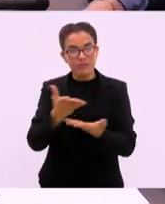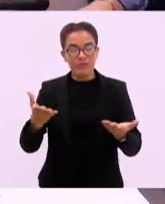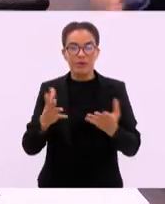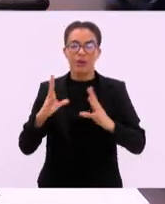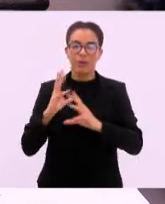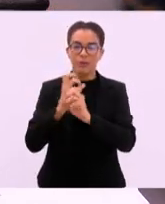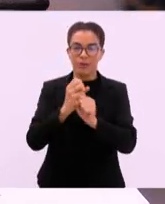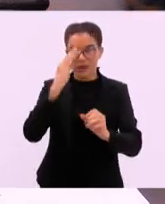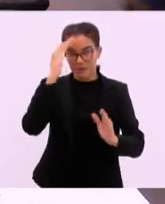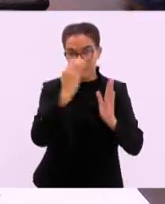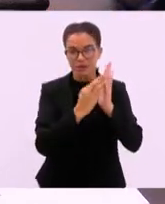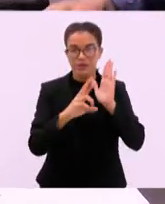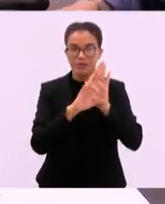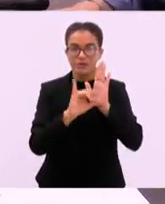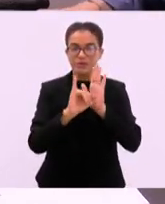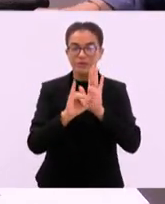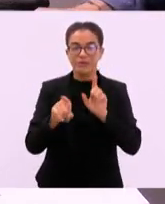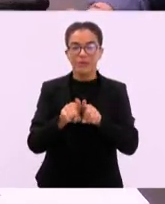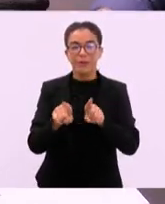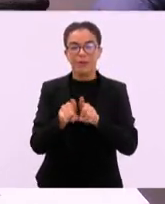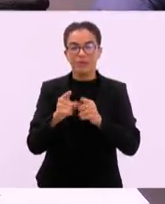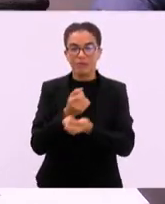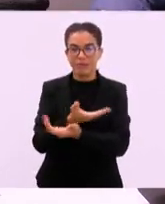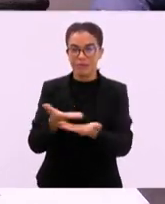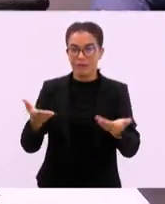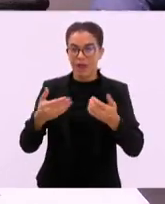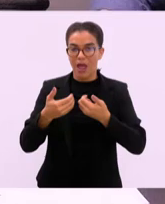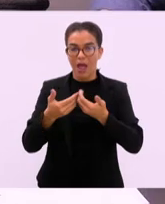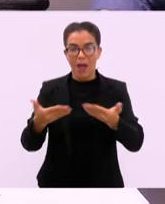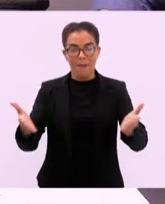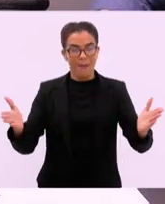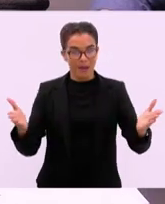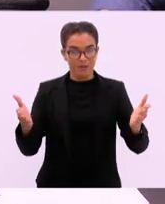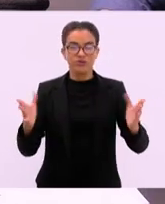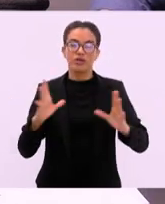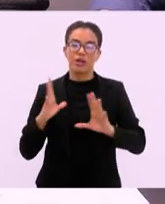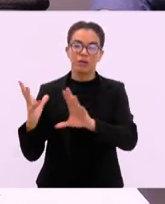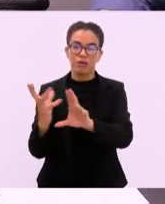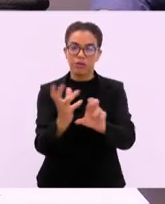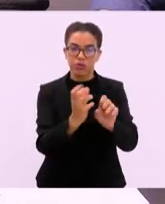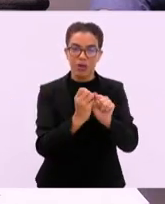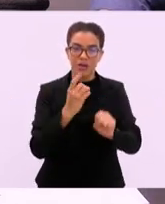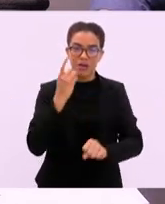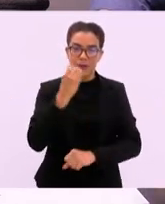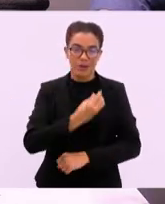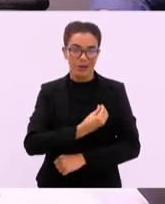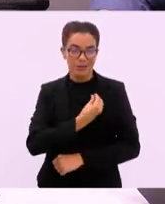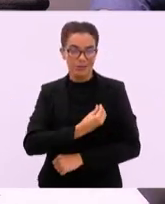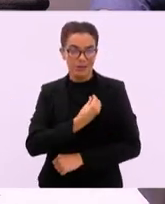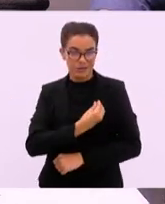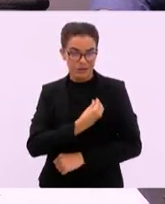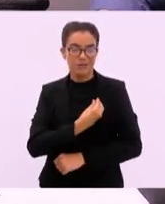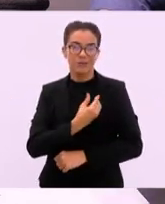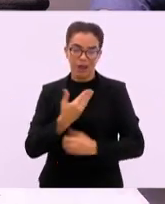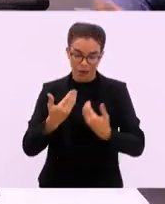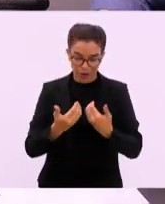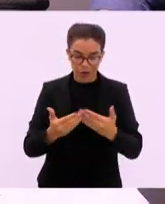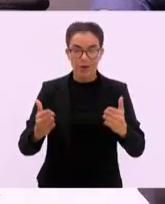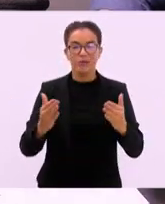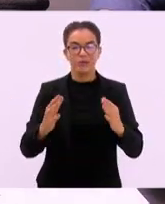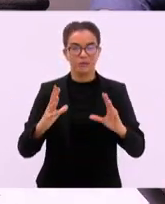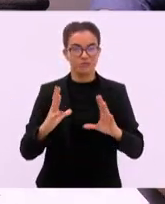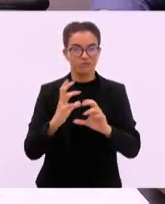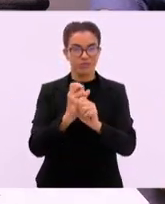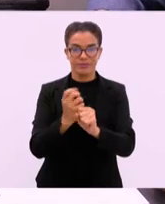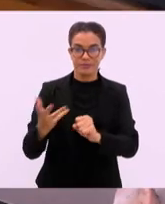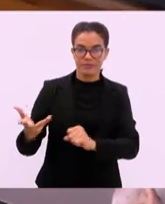sobre a proteção de Deus, declaro abertos os trabalhos. Já há quórum para deliberar e um quórum